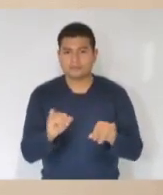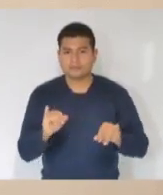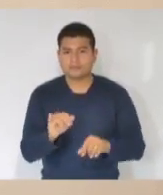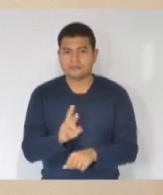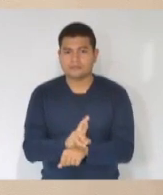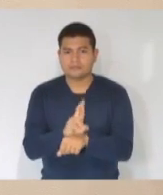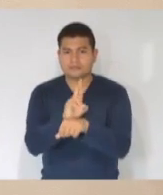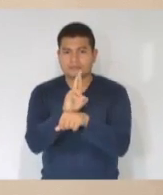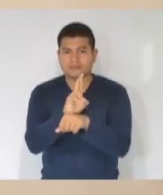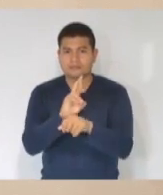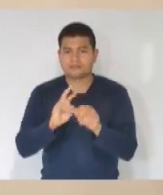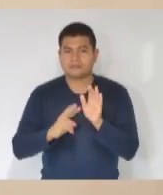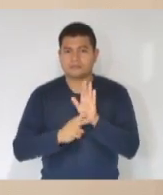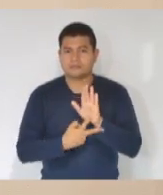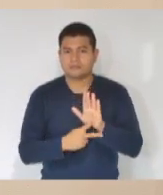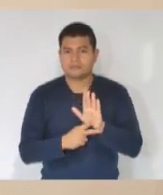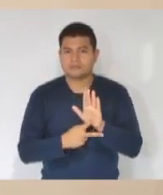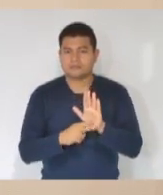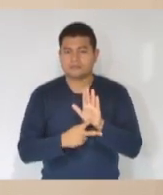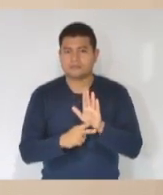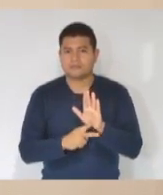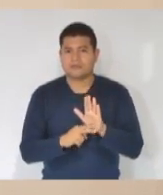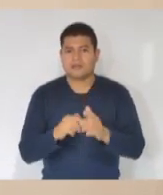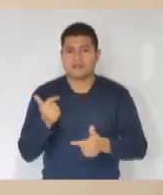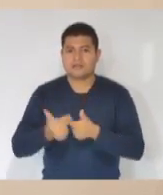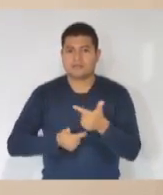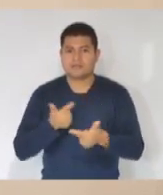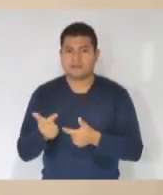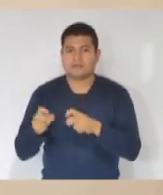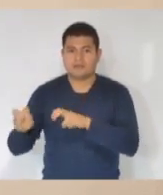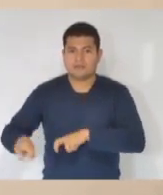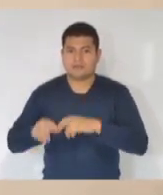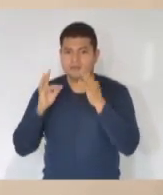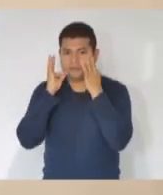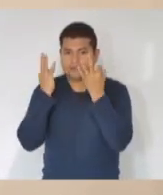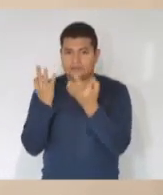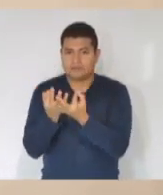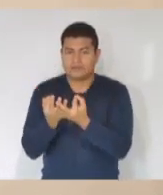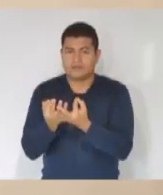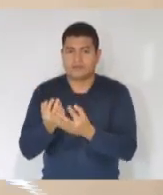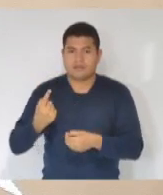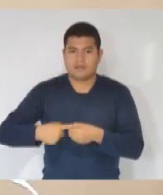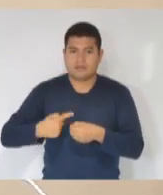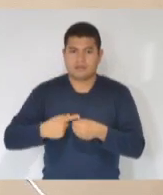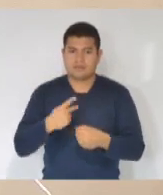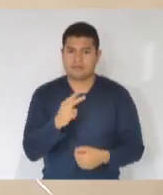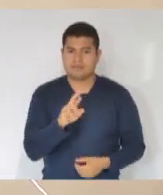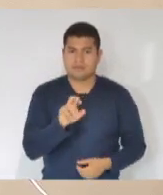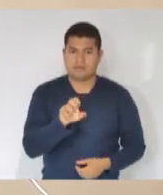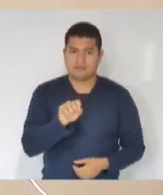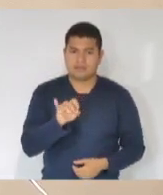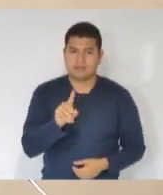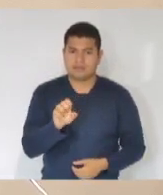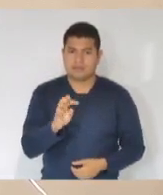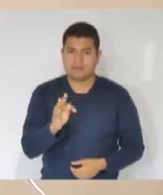representante do Sindicato dos Trabalhadores na Agricultura Familiar de Presidente Getúlio. O requerimento é para tratar